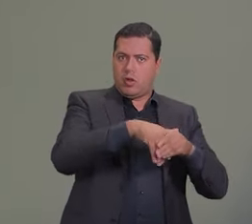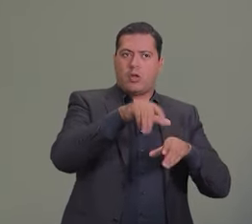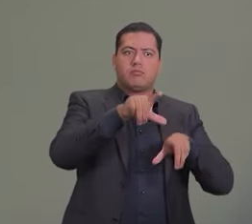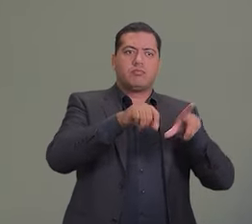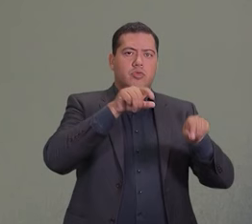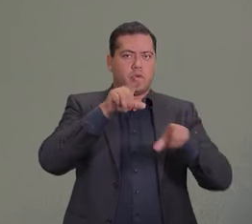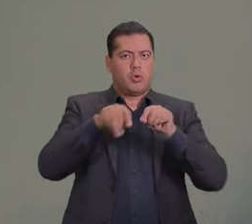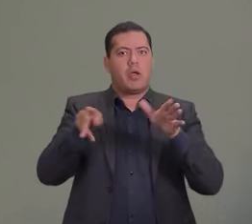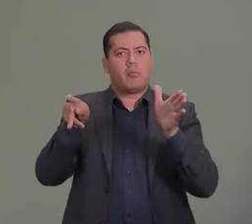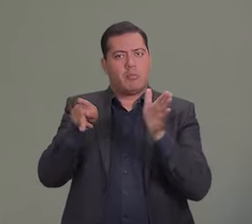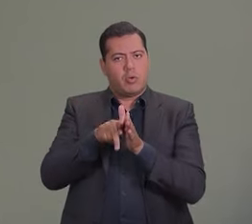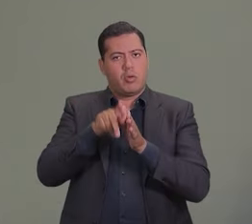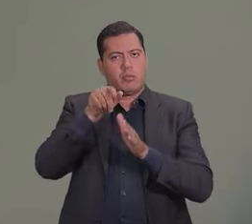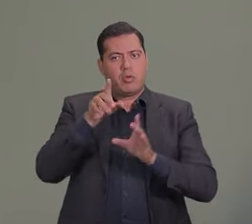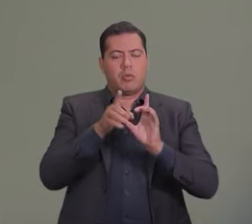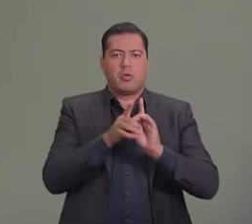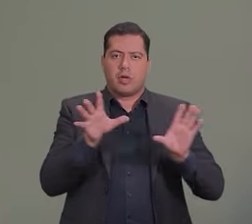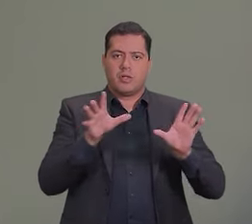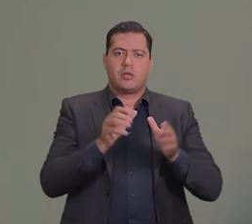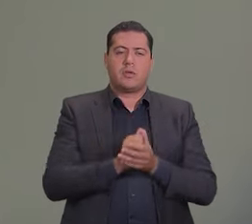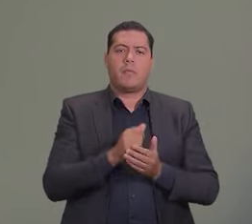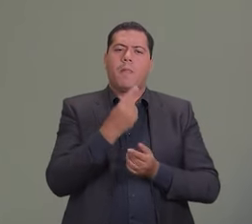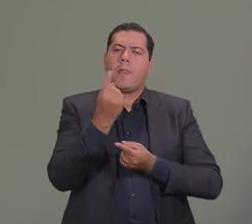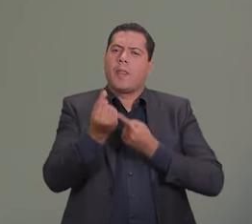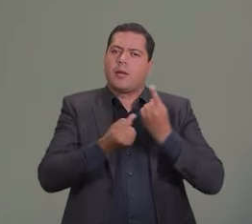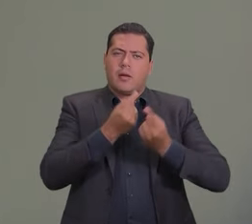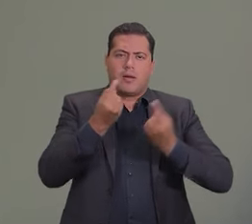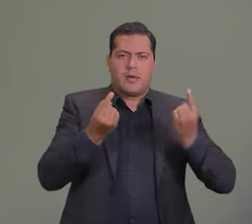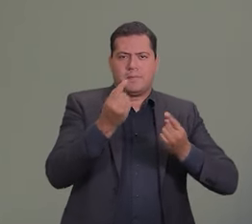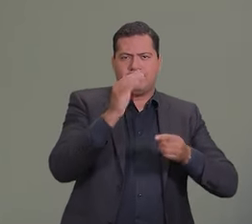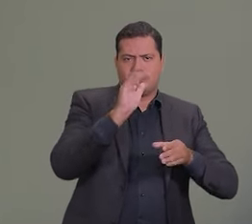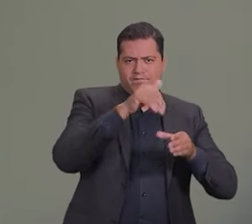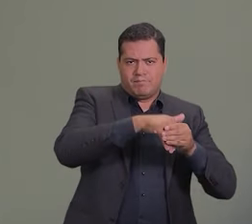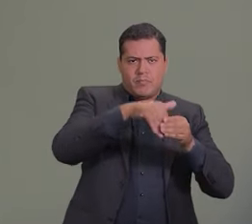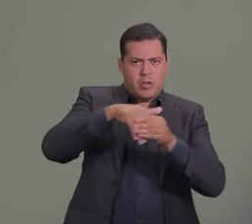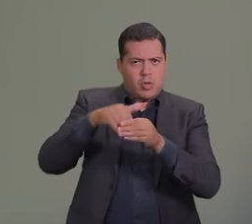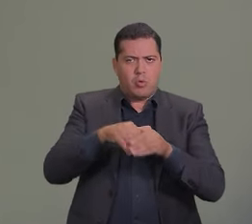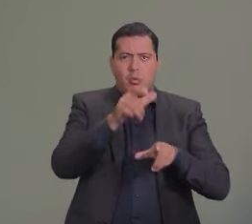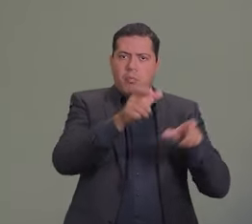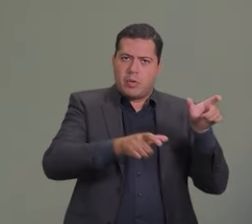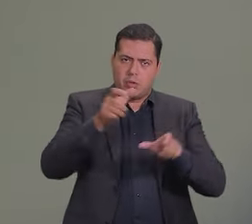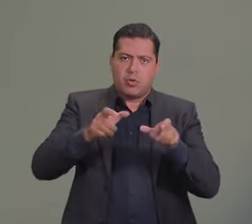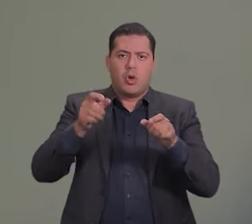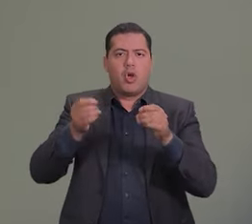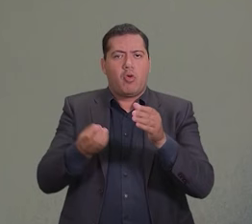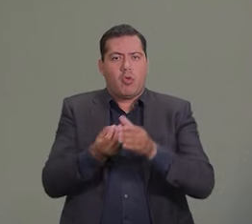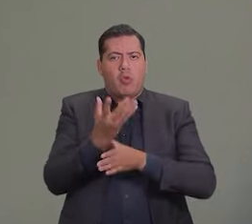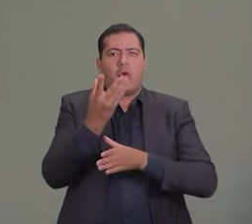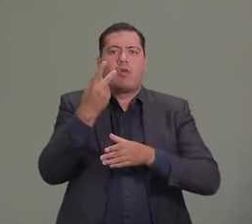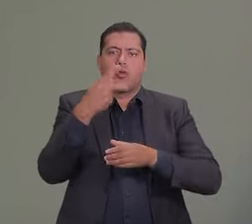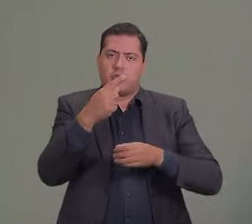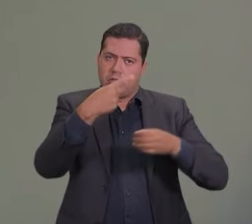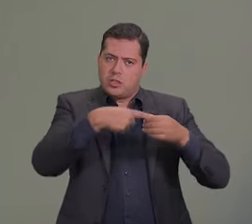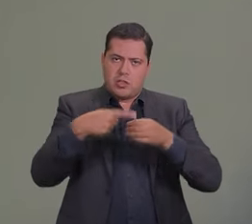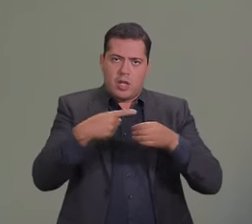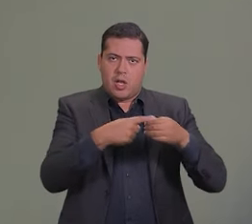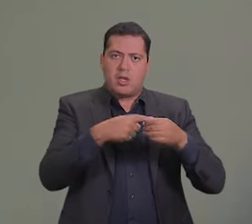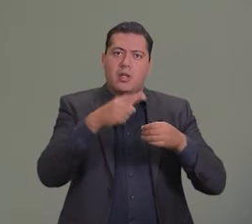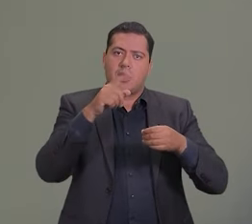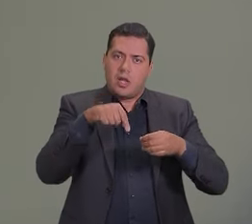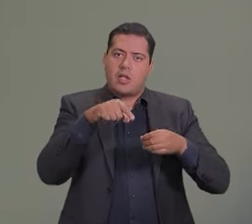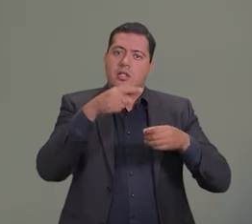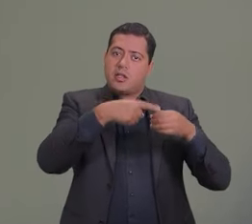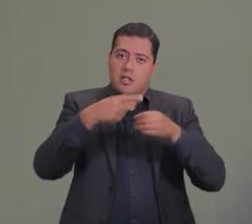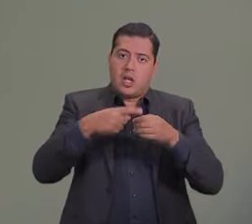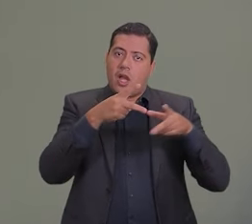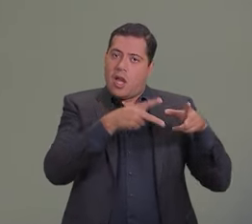da democracia. Cada eleitora, cada eleitor faz sua cidade e cada cidade é o Brasil no qual